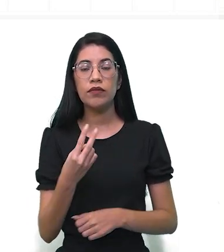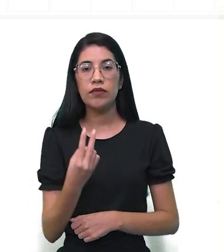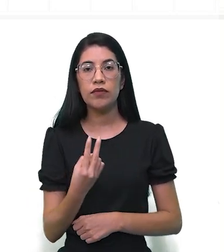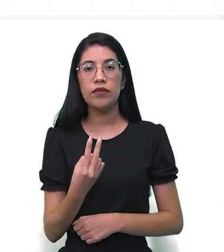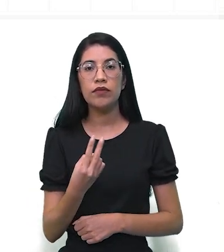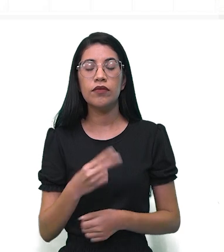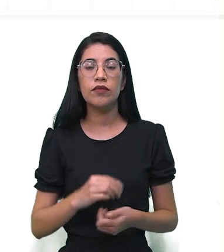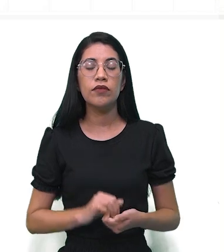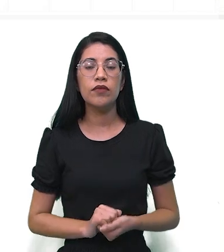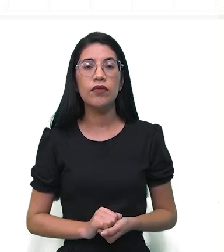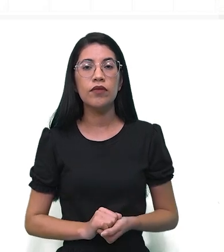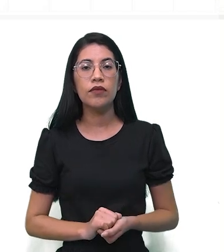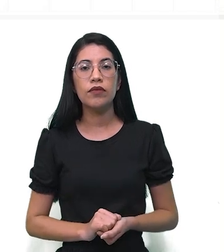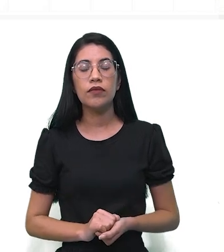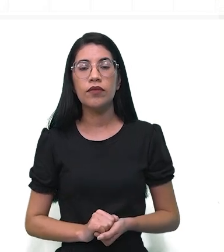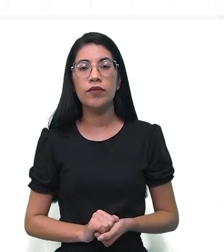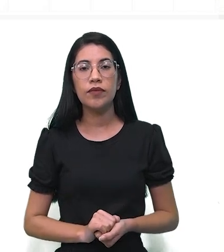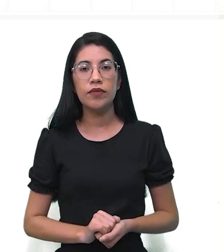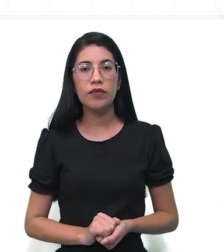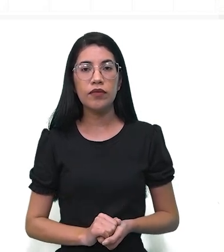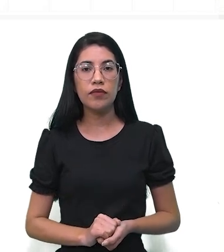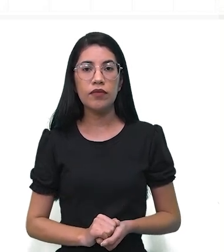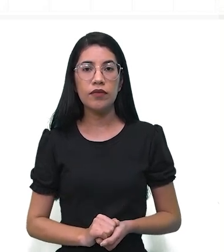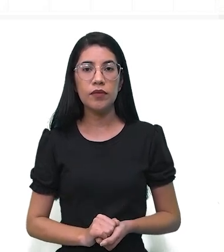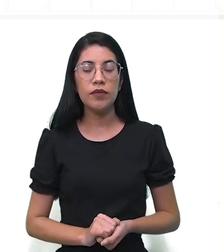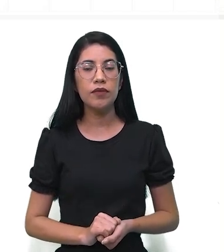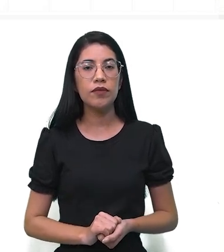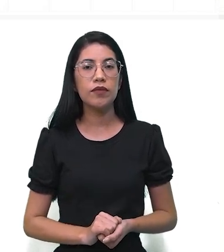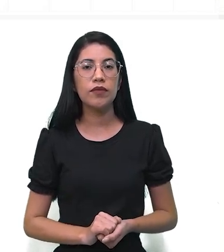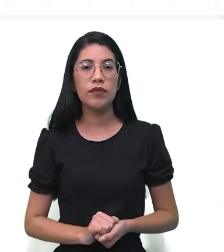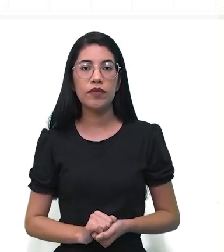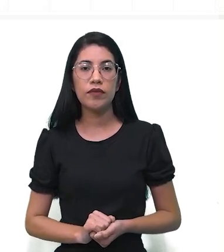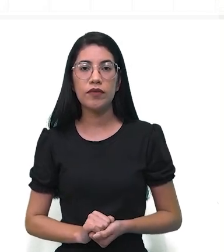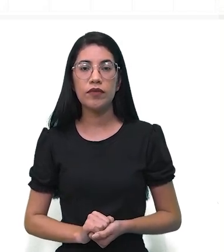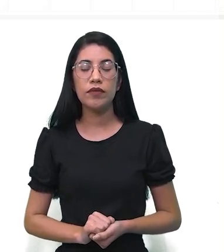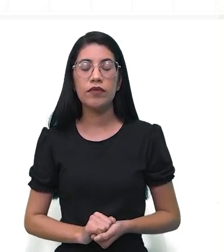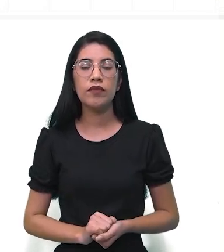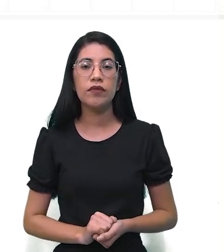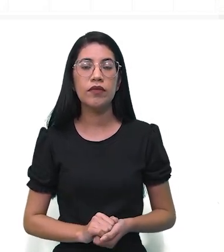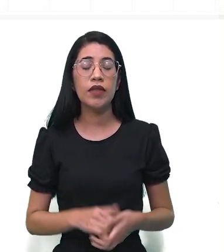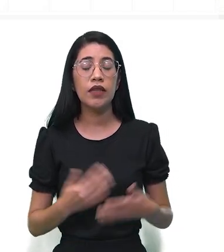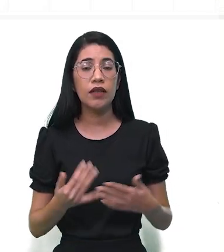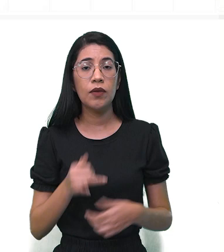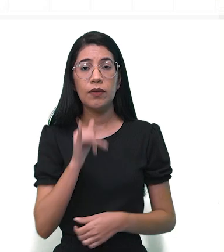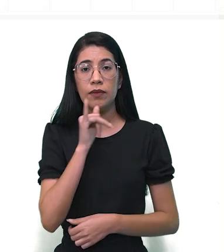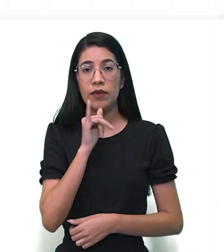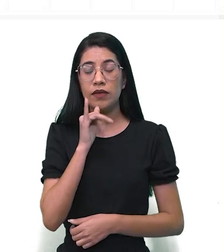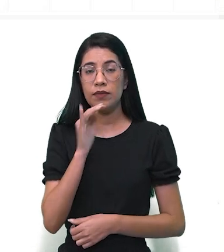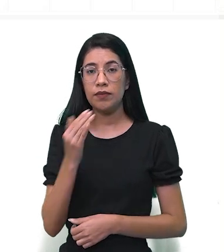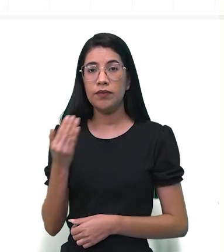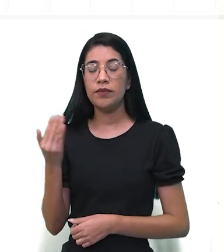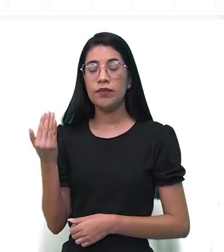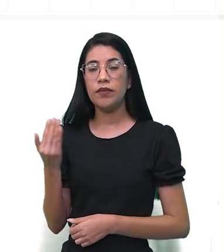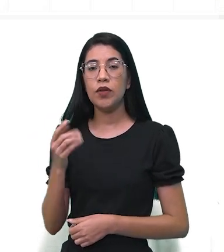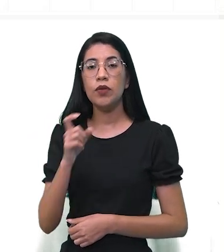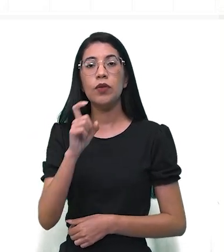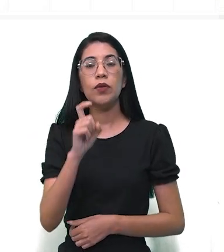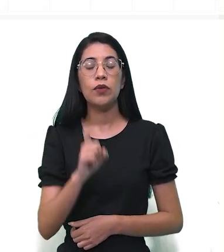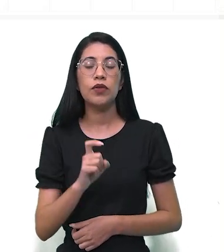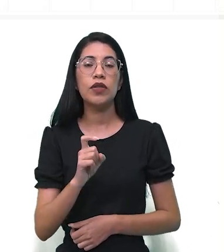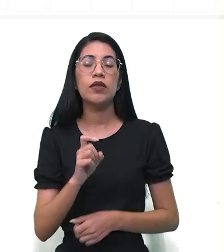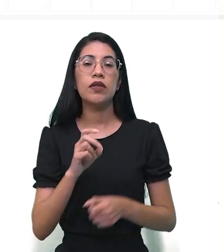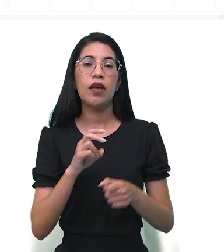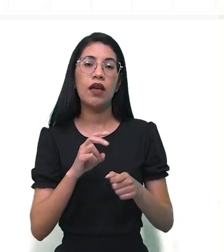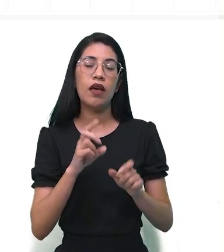a 2, tá? X é igual a 2. Então, nesse caso aqui, ó, o x, ele é